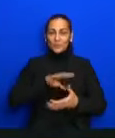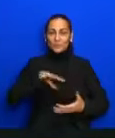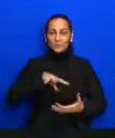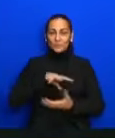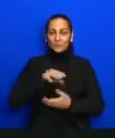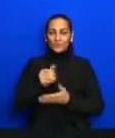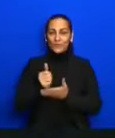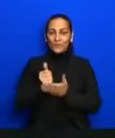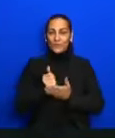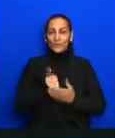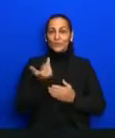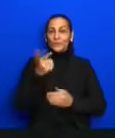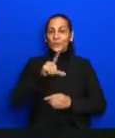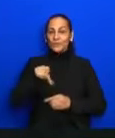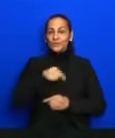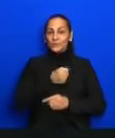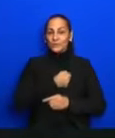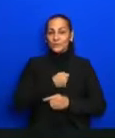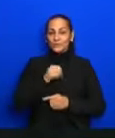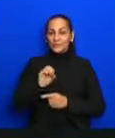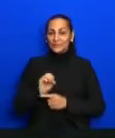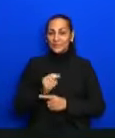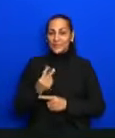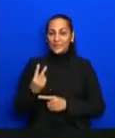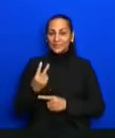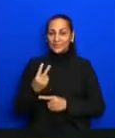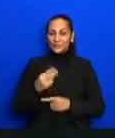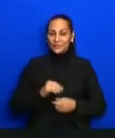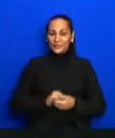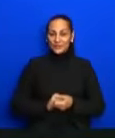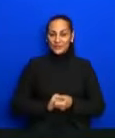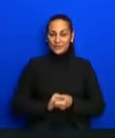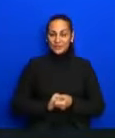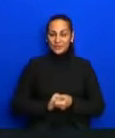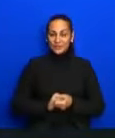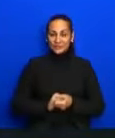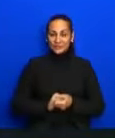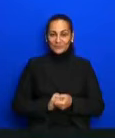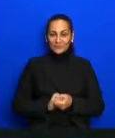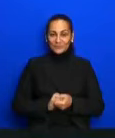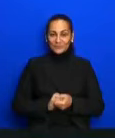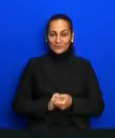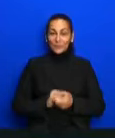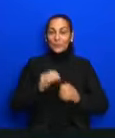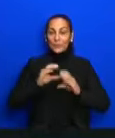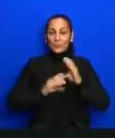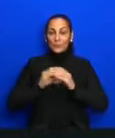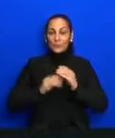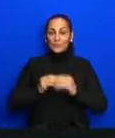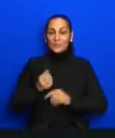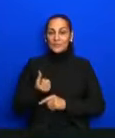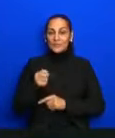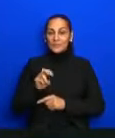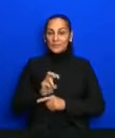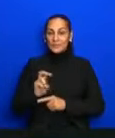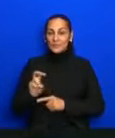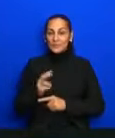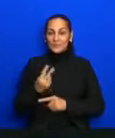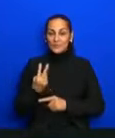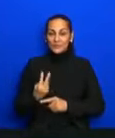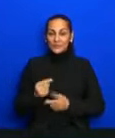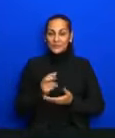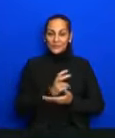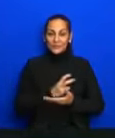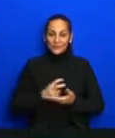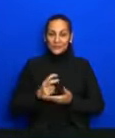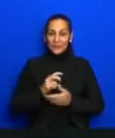Globo girando, vem aí o próximo número, 02. Bola 02. Concurso